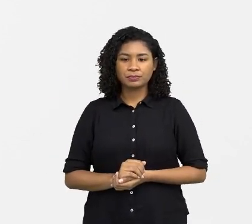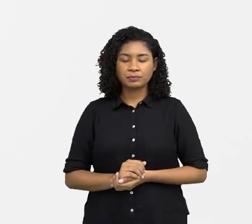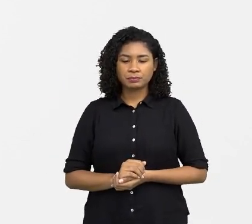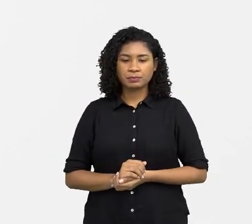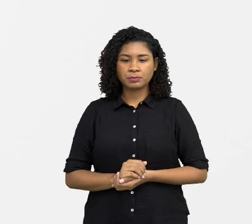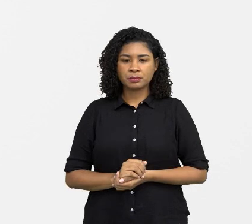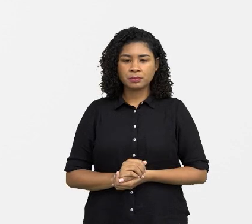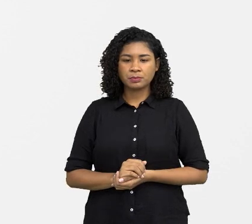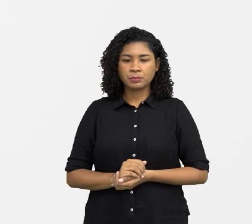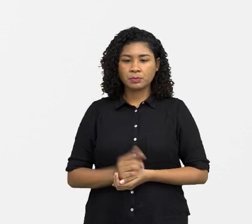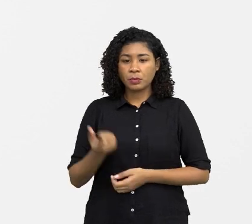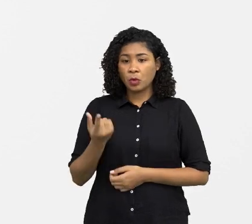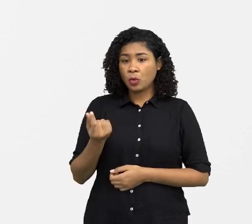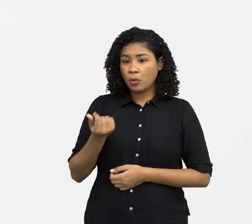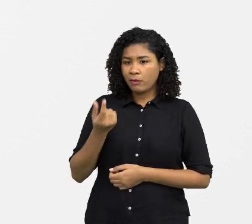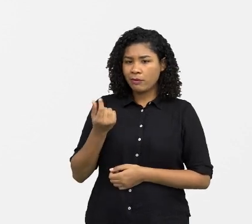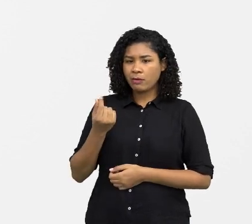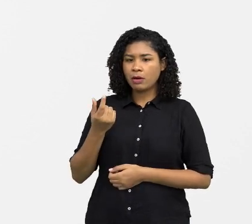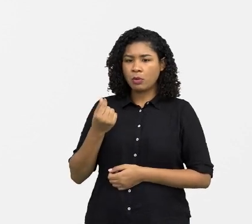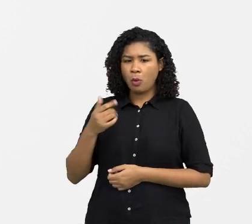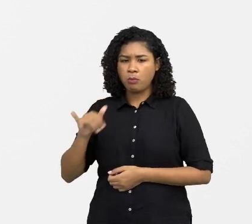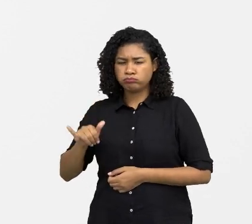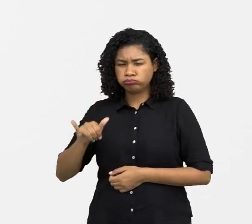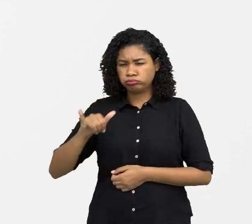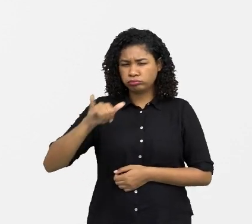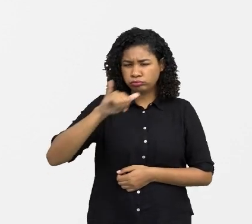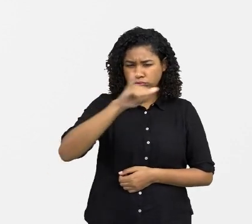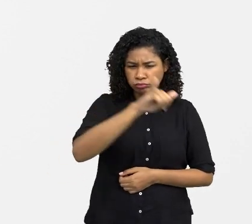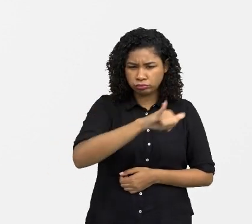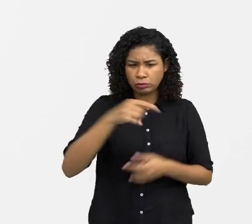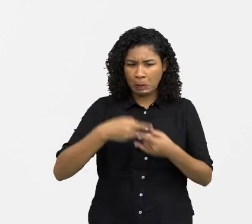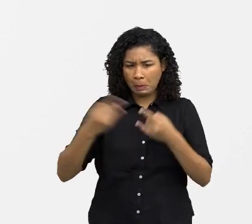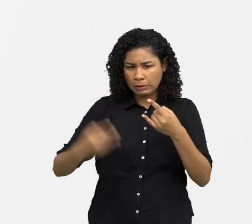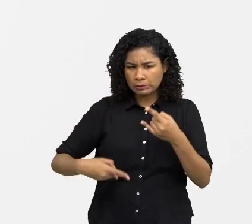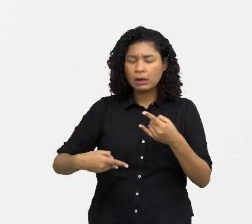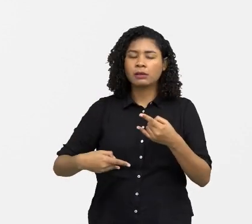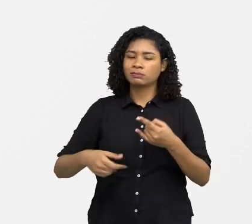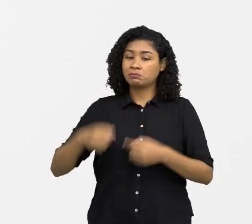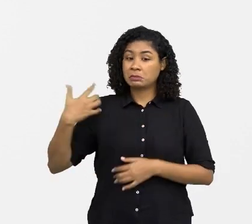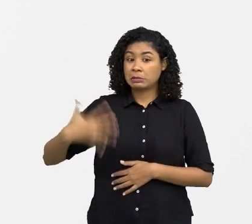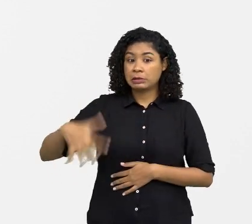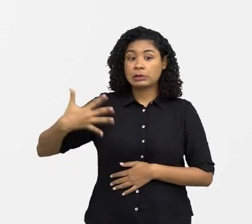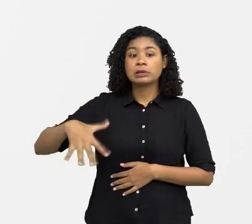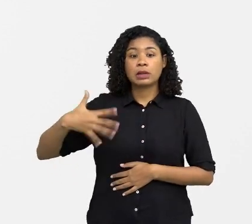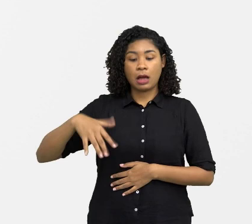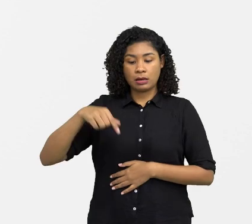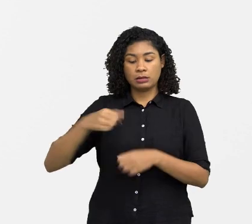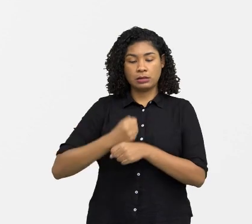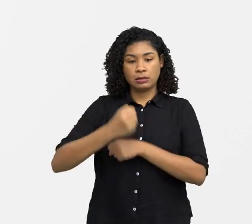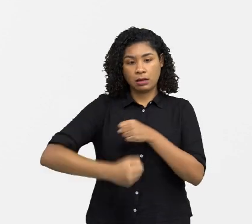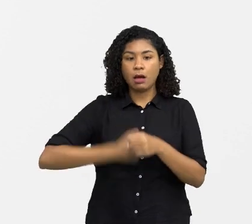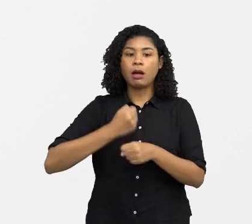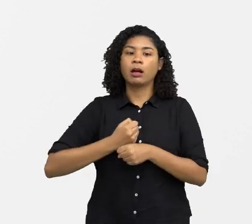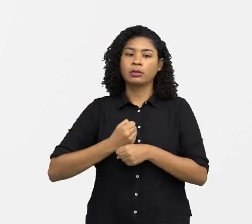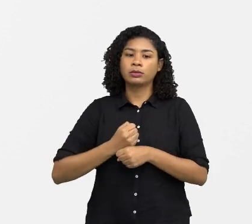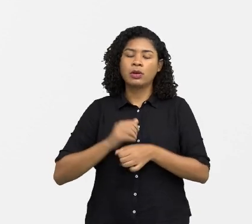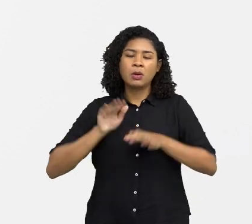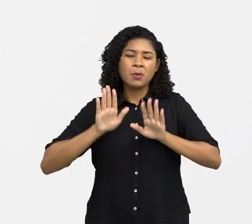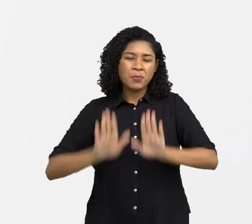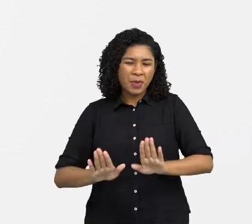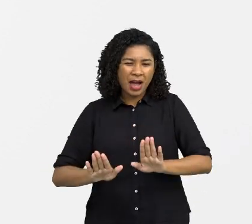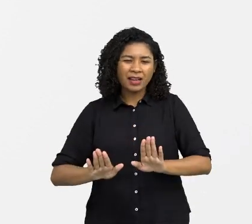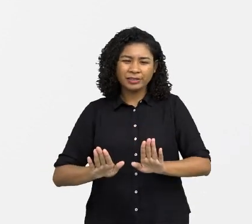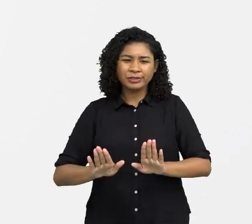das passagens aéreas neste ano. Na verdade, o encarecimento dos preços das passagens não evita com que as redes